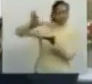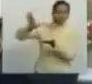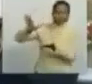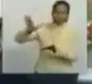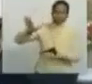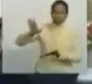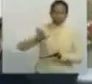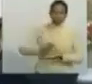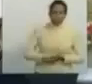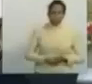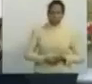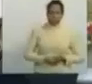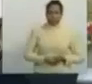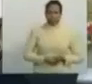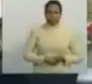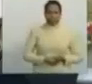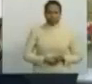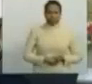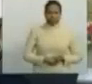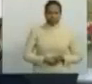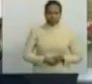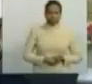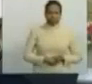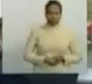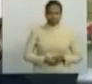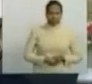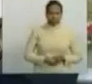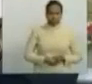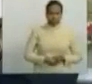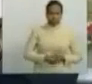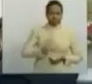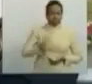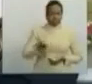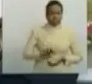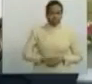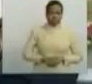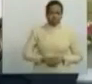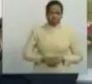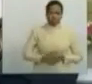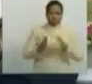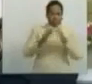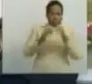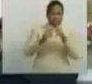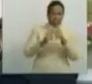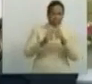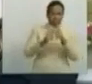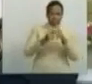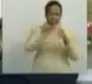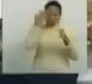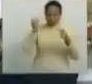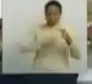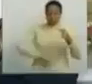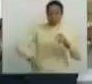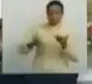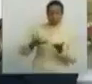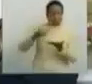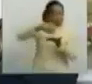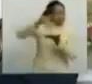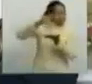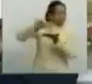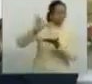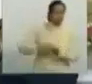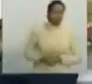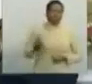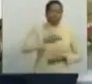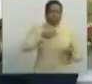A igreja não vai falar não, mas já está. Porque nós não podemos compactuar com pessoas que querem matar crianças.